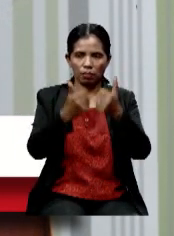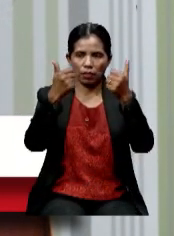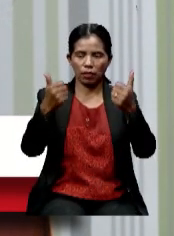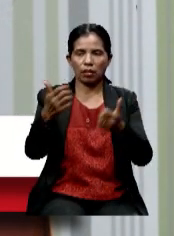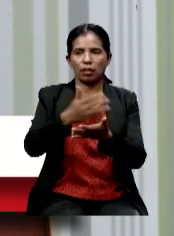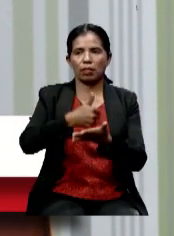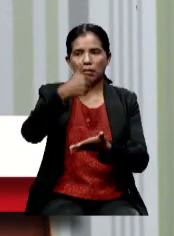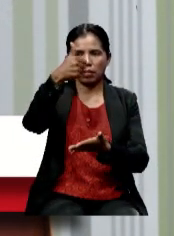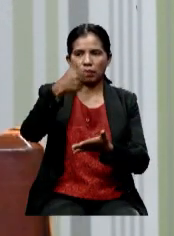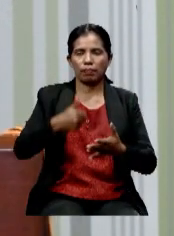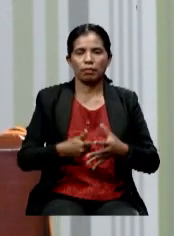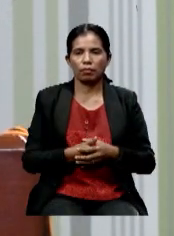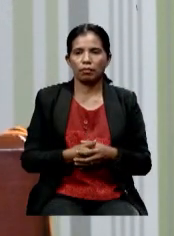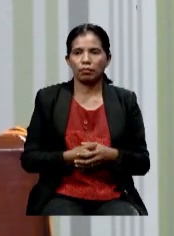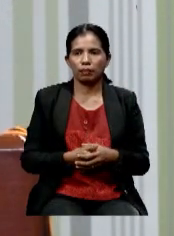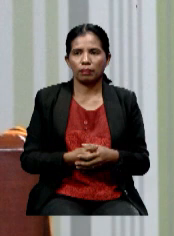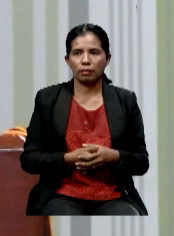NAM.